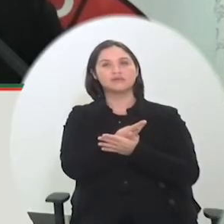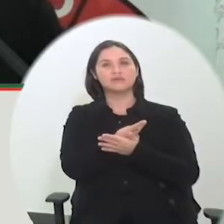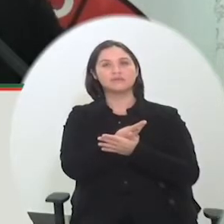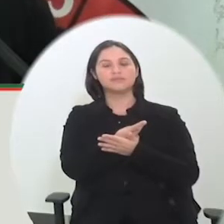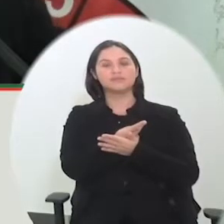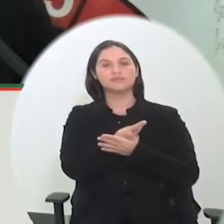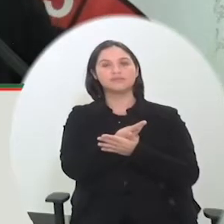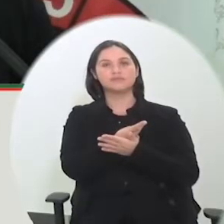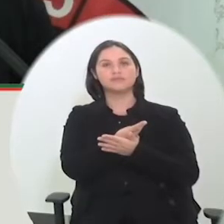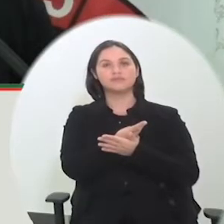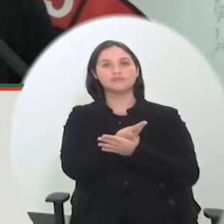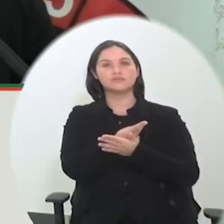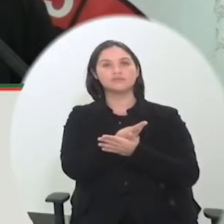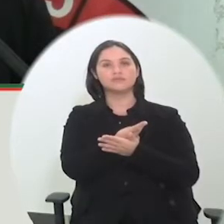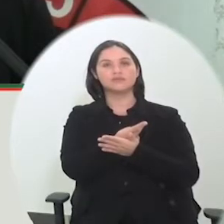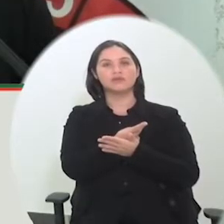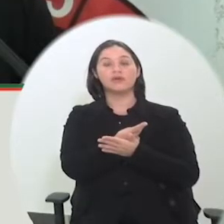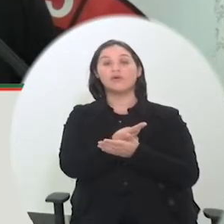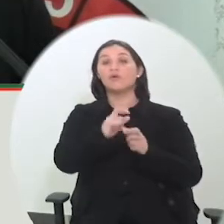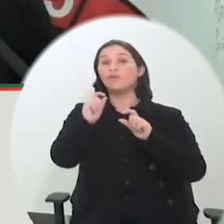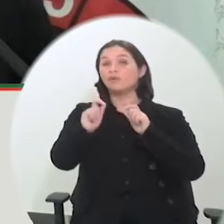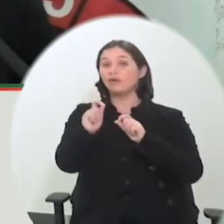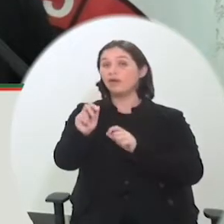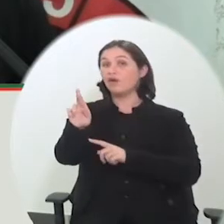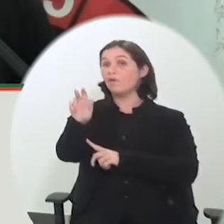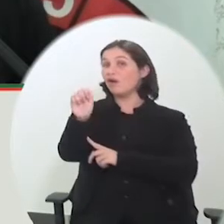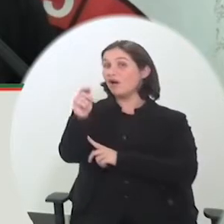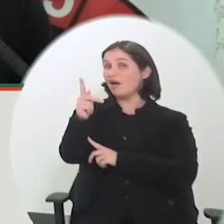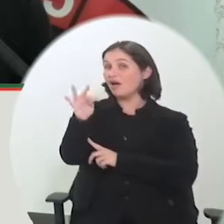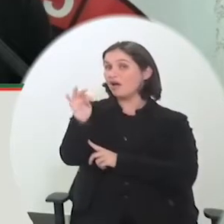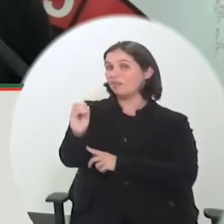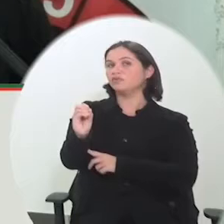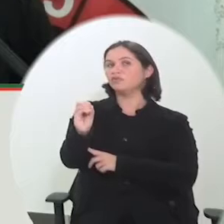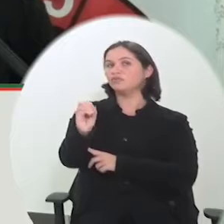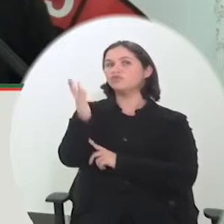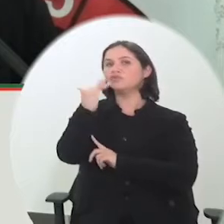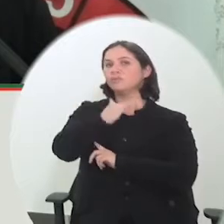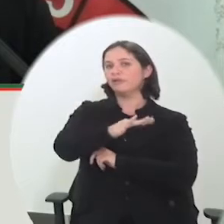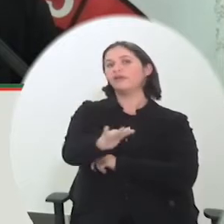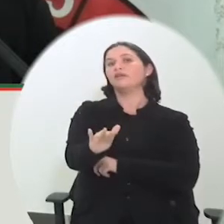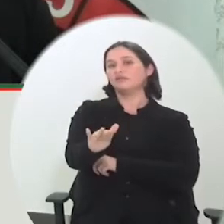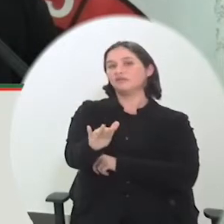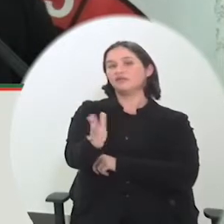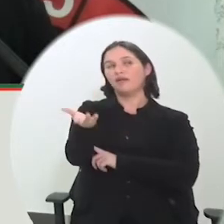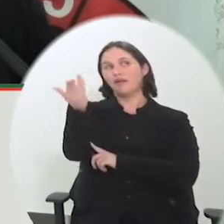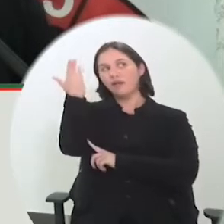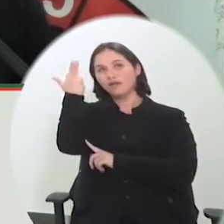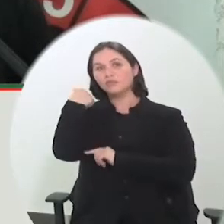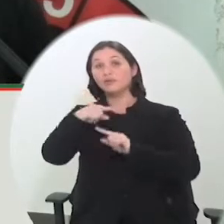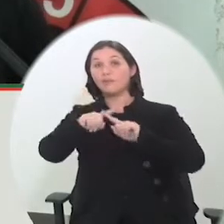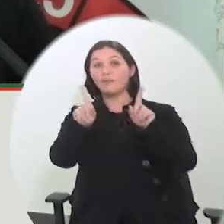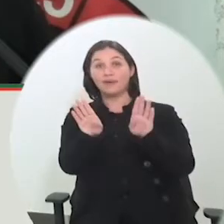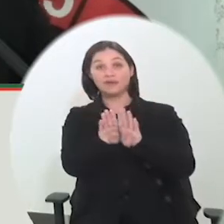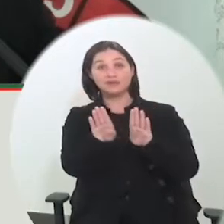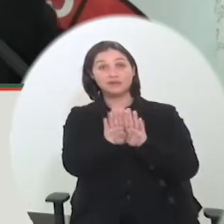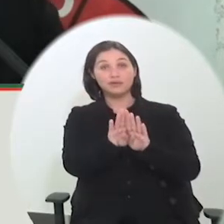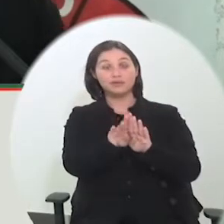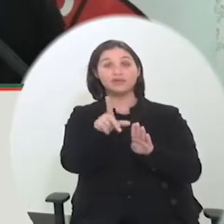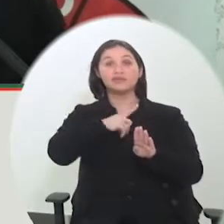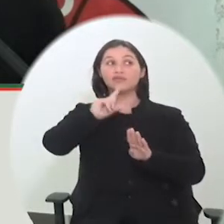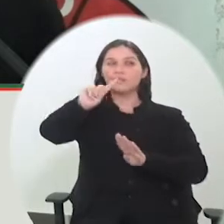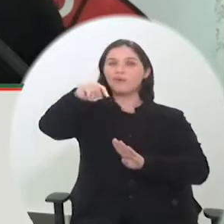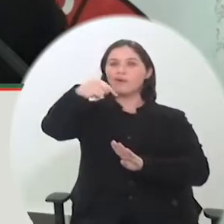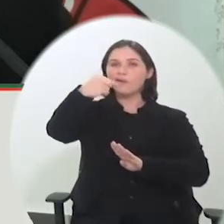né, no rapto de uma criança, mas também teve uma situação que marcou e deixou a cidade de Criciúma e nossa região